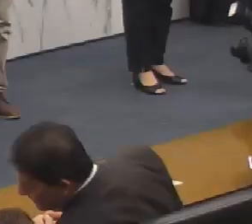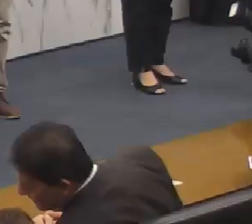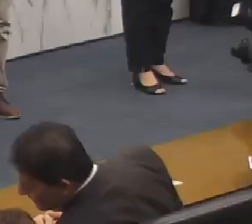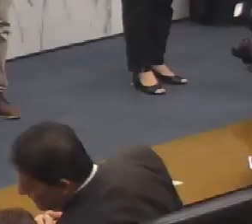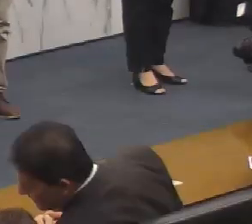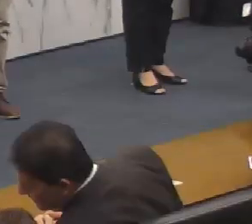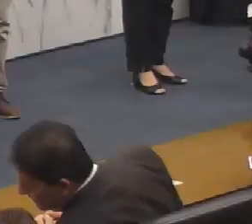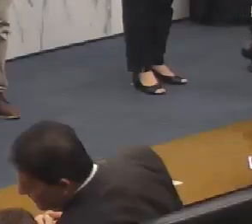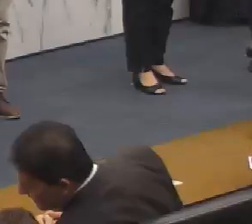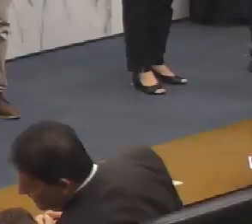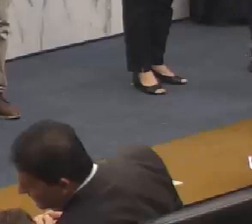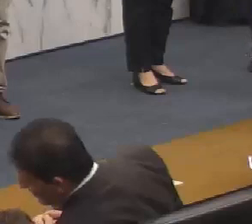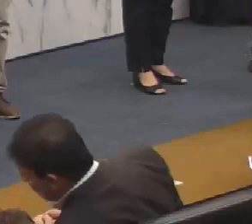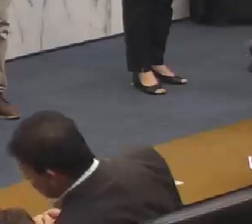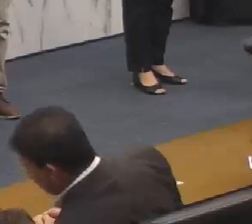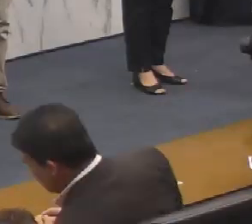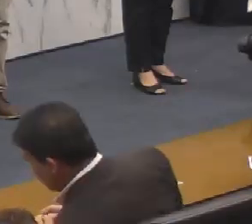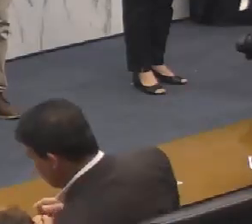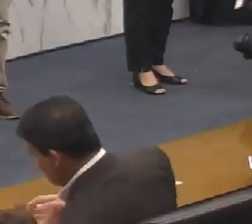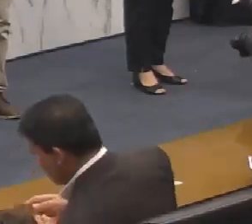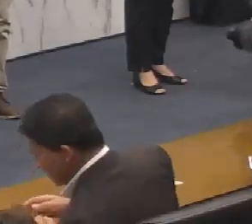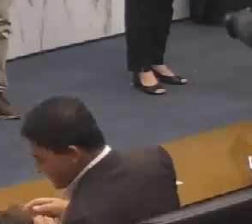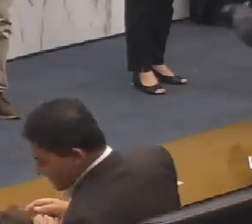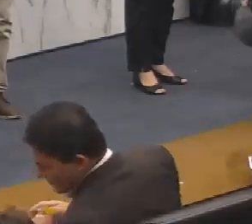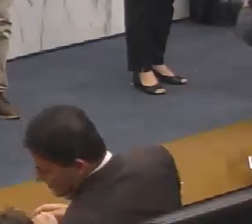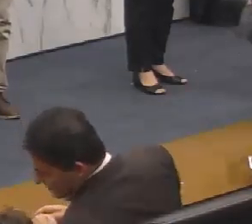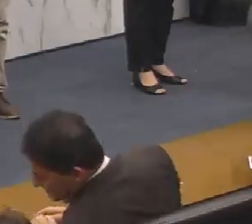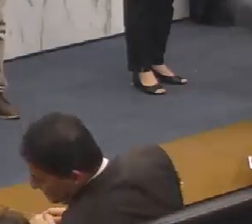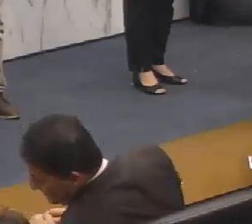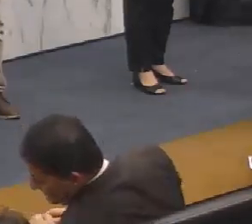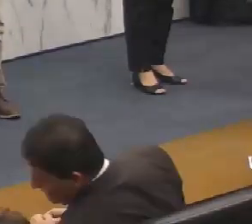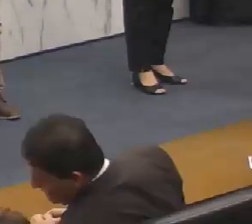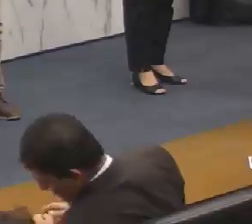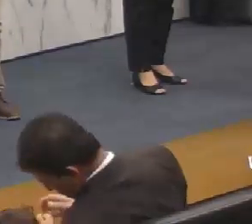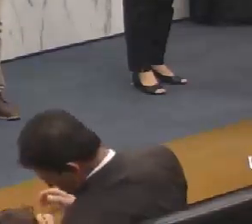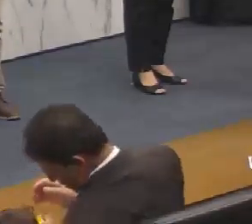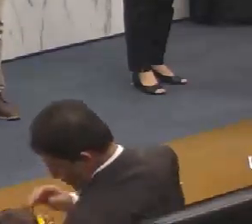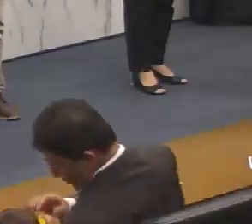Por isso eu prefiro sorrisos e os presentes que a vida trouxe pra perto de mim.